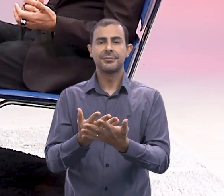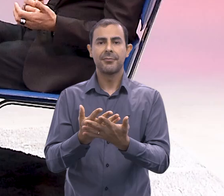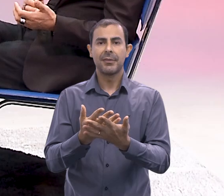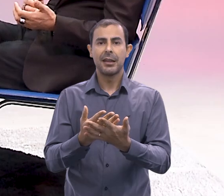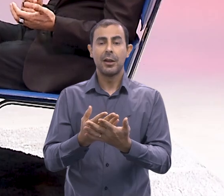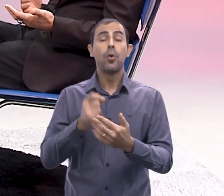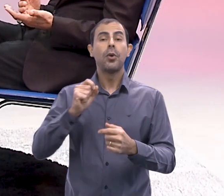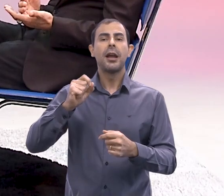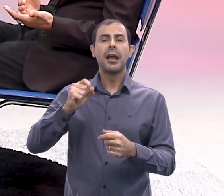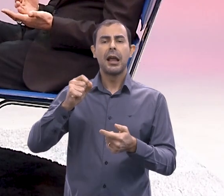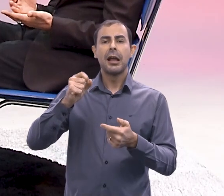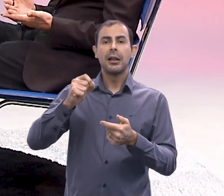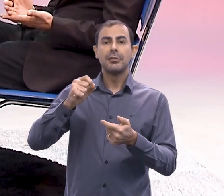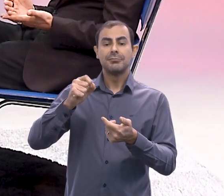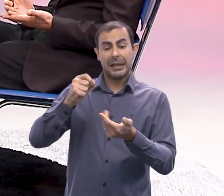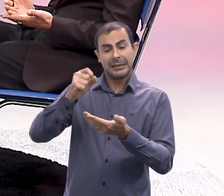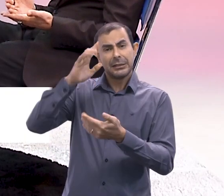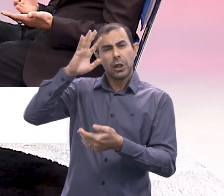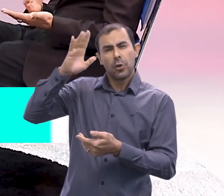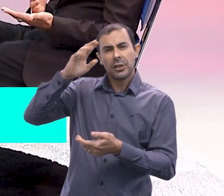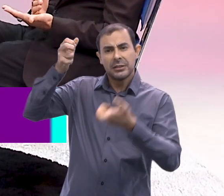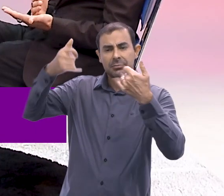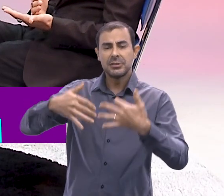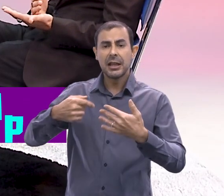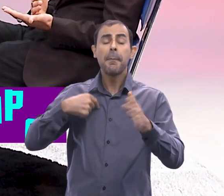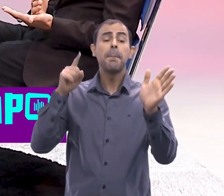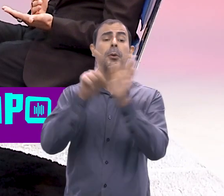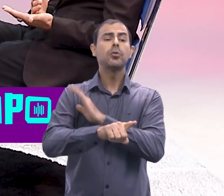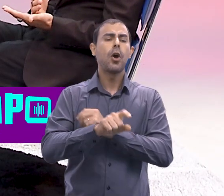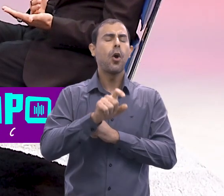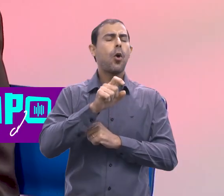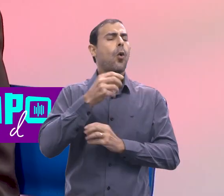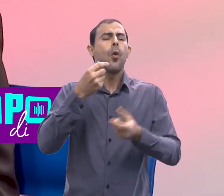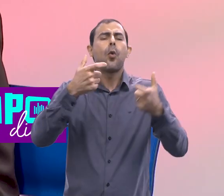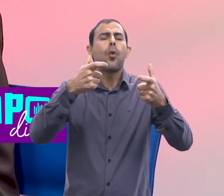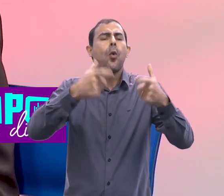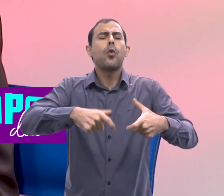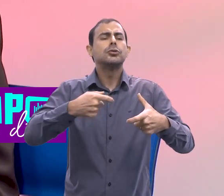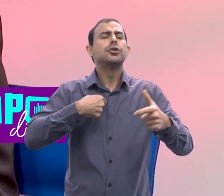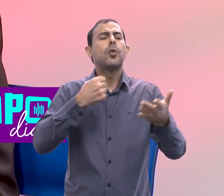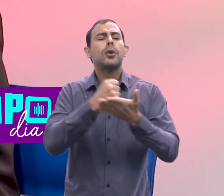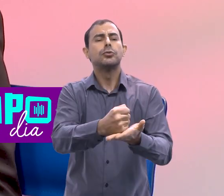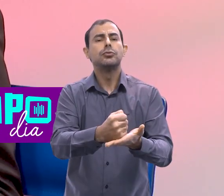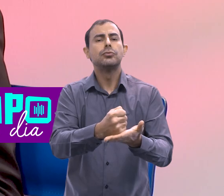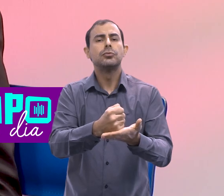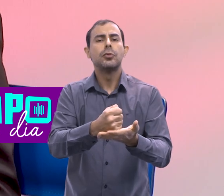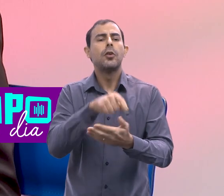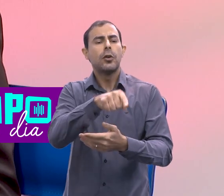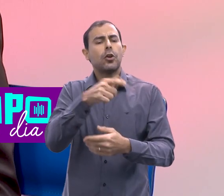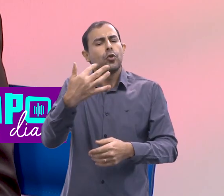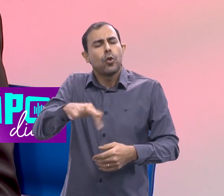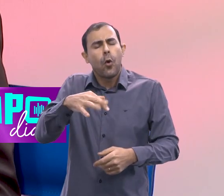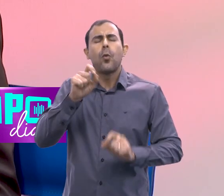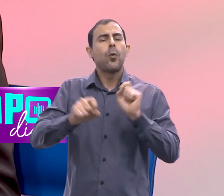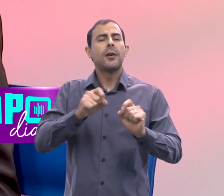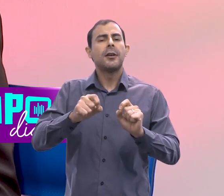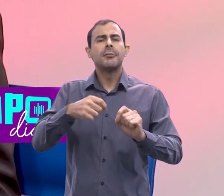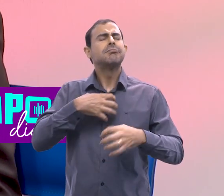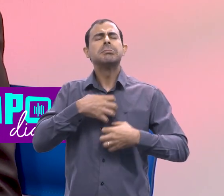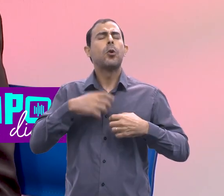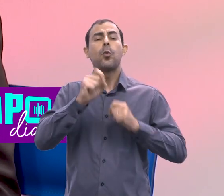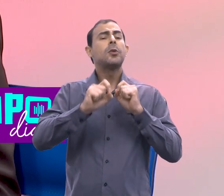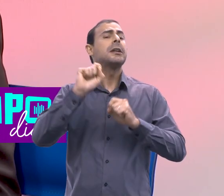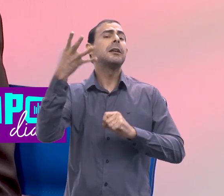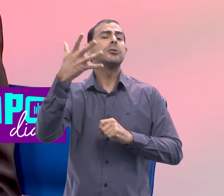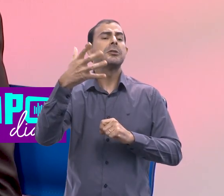a literatura aponta, é perguntar: o que está acontecendo? Aonde eu posso te ajudar? Aonde está doendo? O que está acontecendo com você?